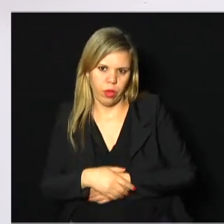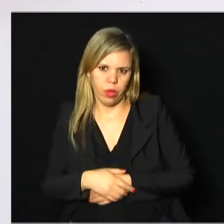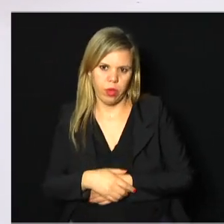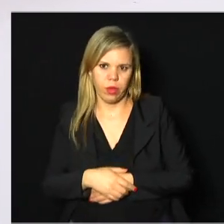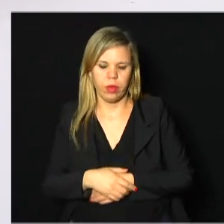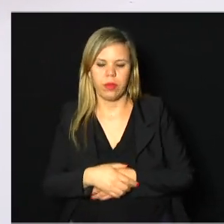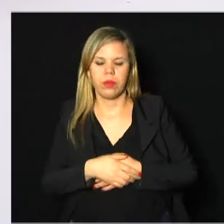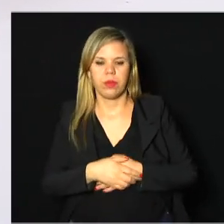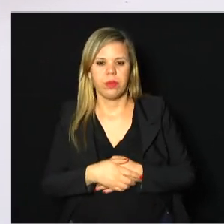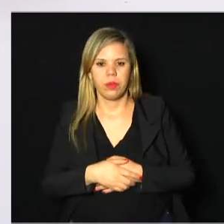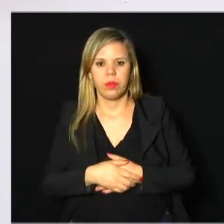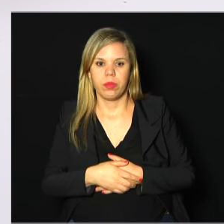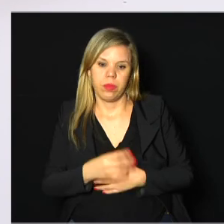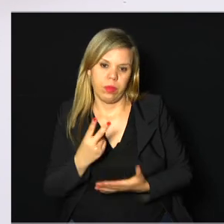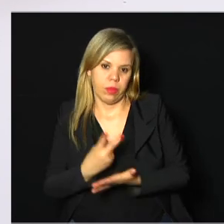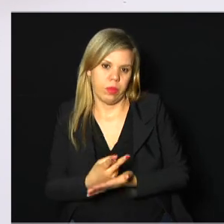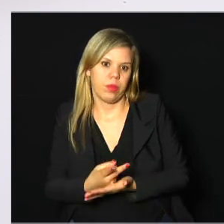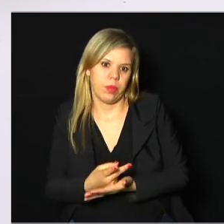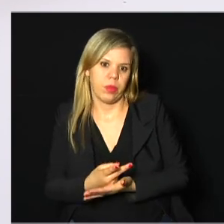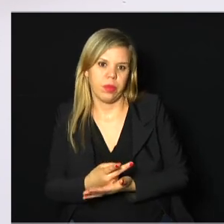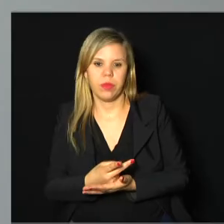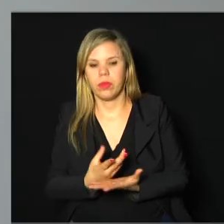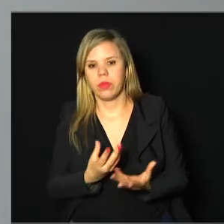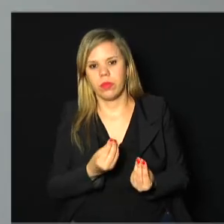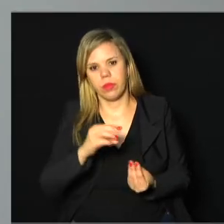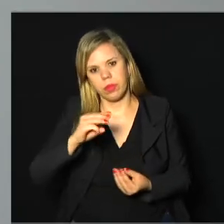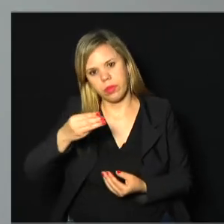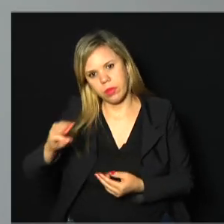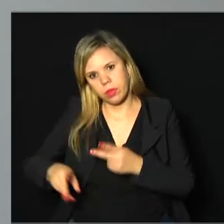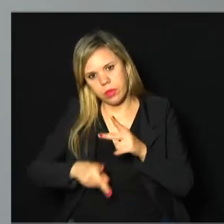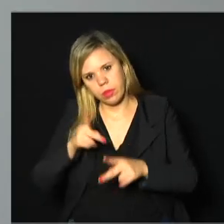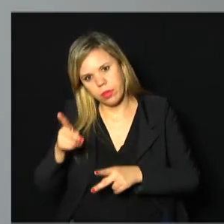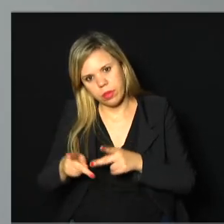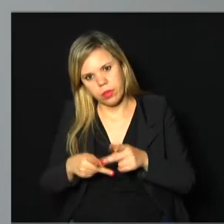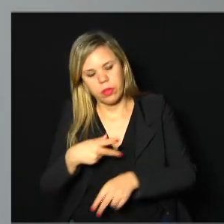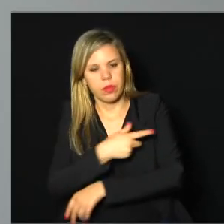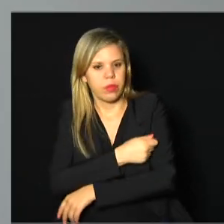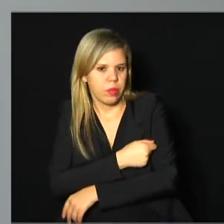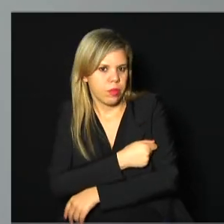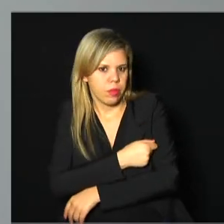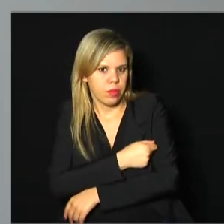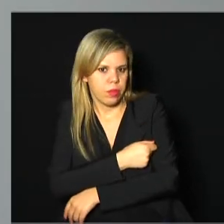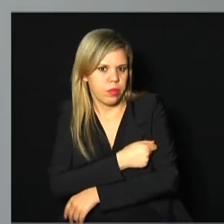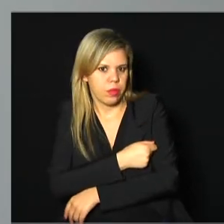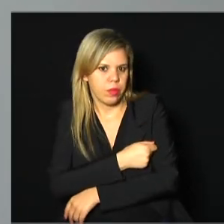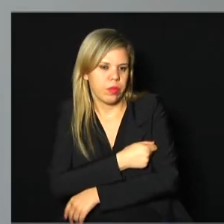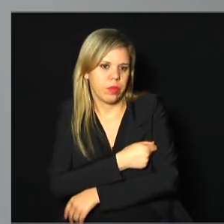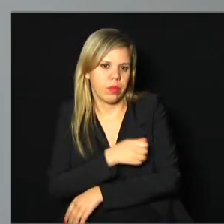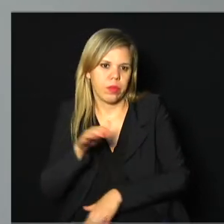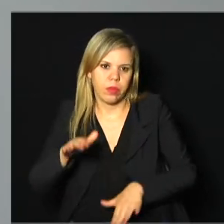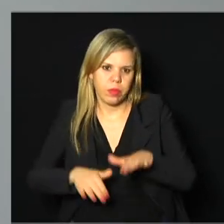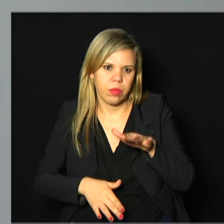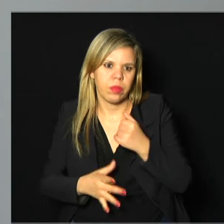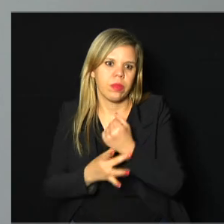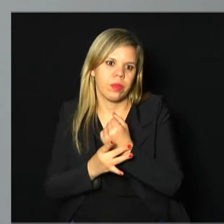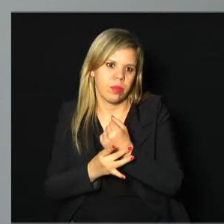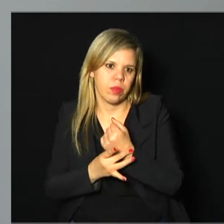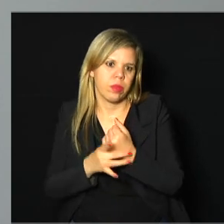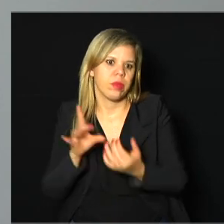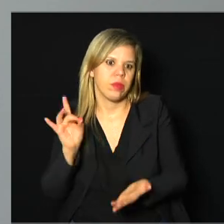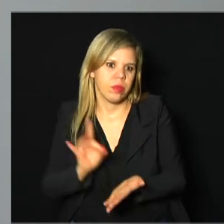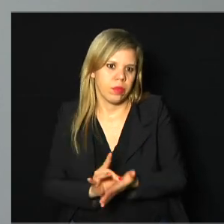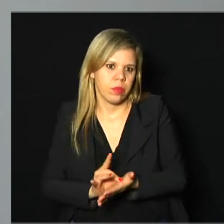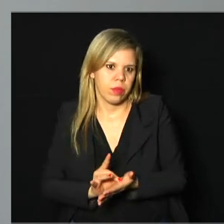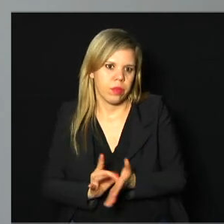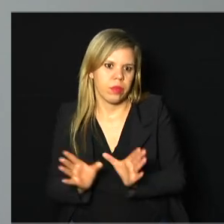nova. Mas, mesmo assim, já com centenas de milhares de pessoas vacinadas e com avaliação de segurança